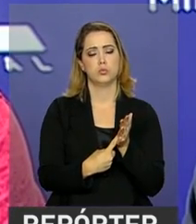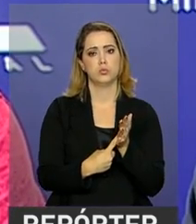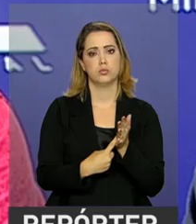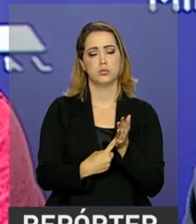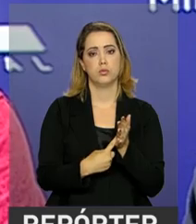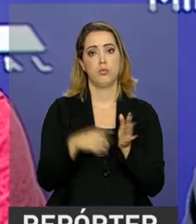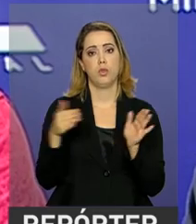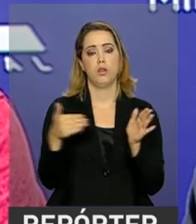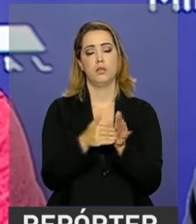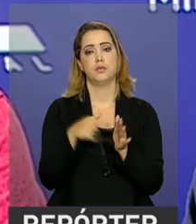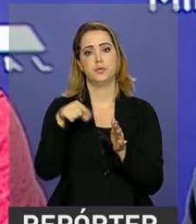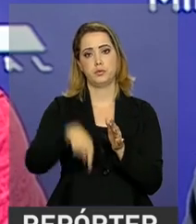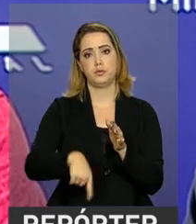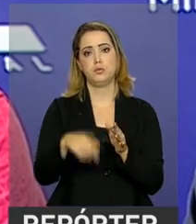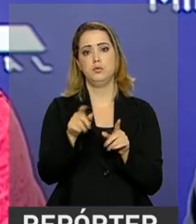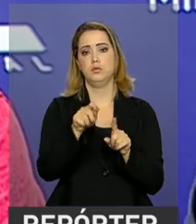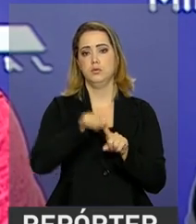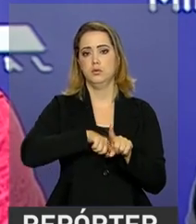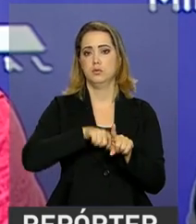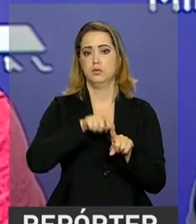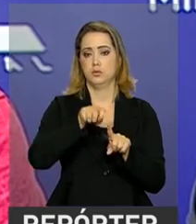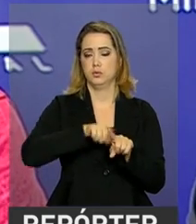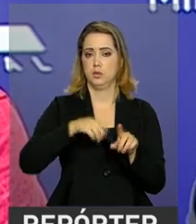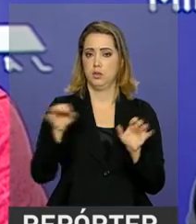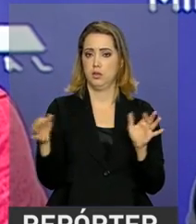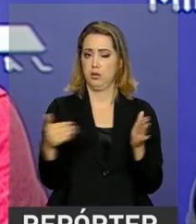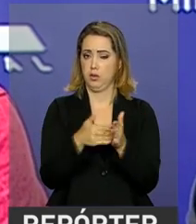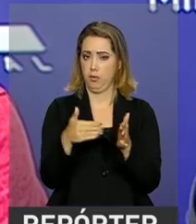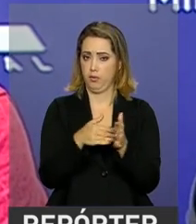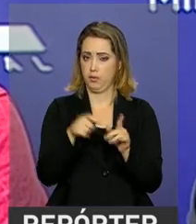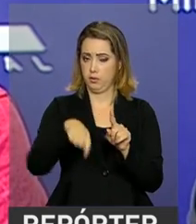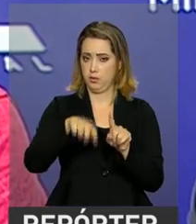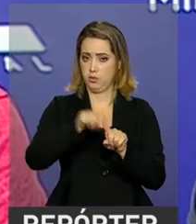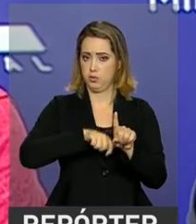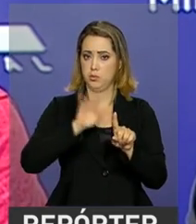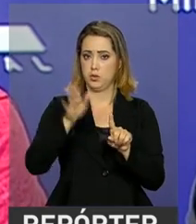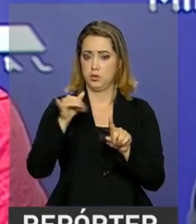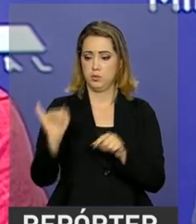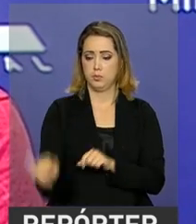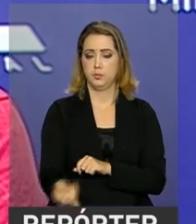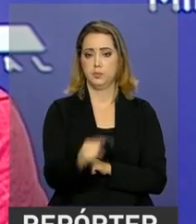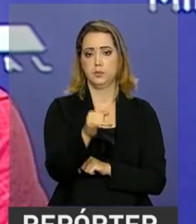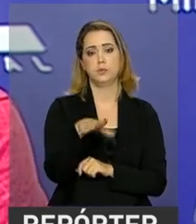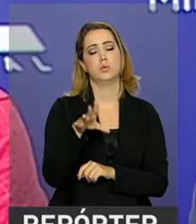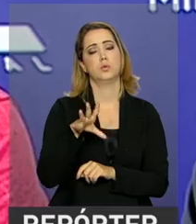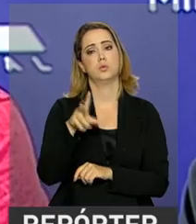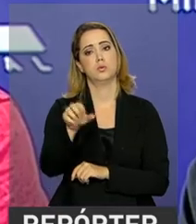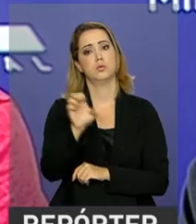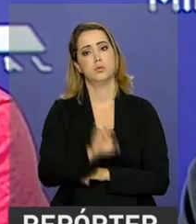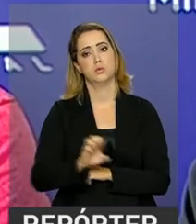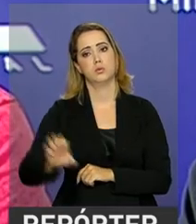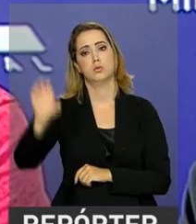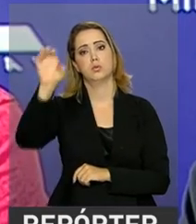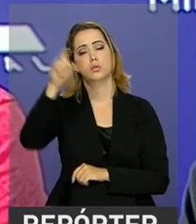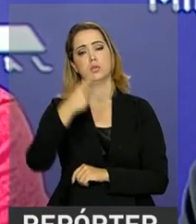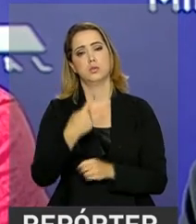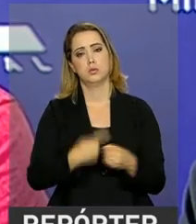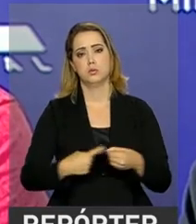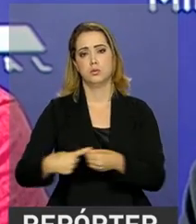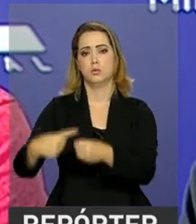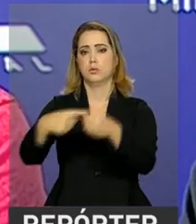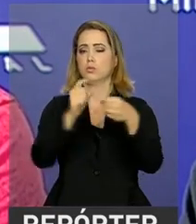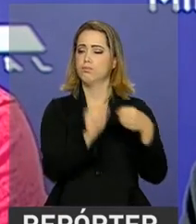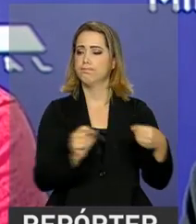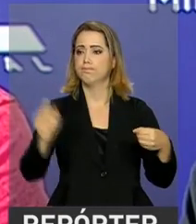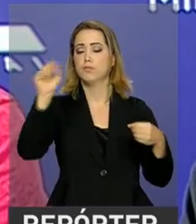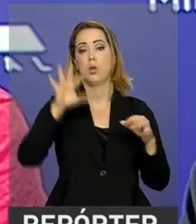essa decisão até o final deste mês, para que já em janeiro os estados e municípios recebam